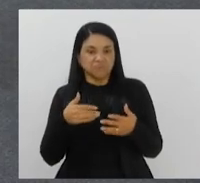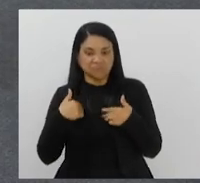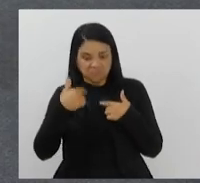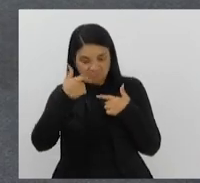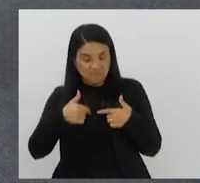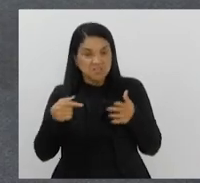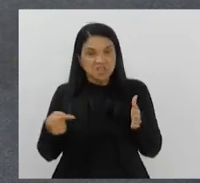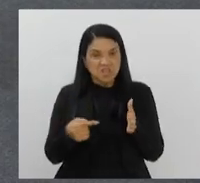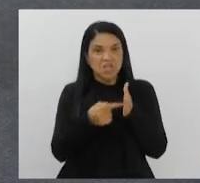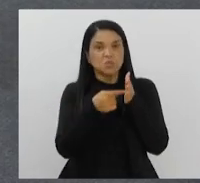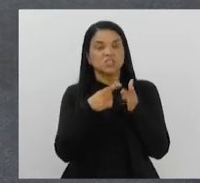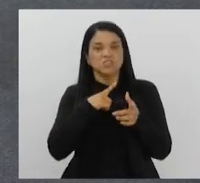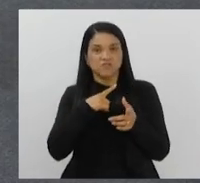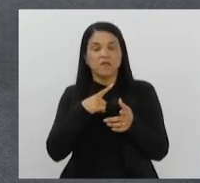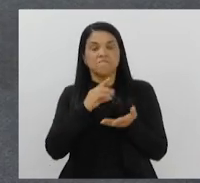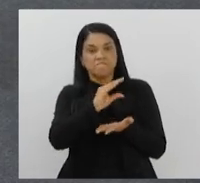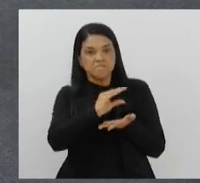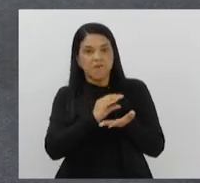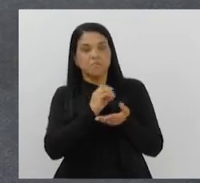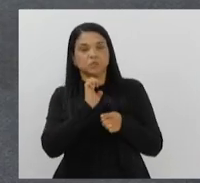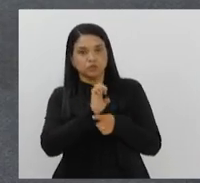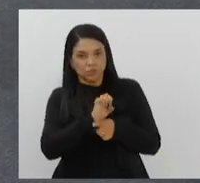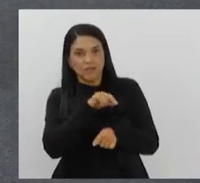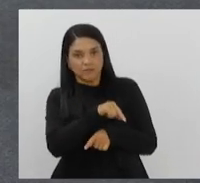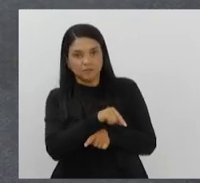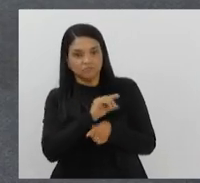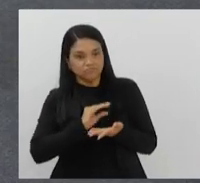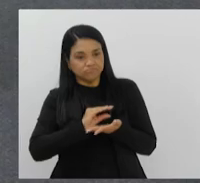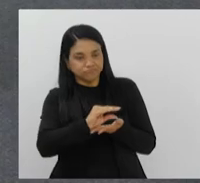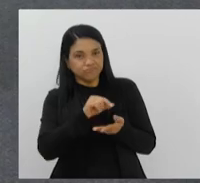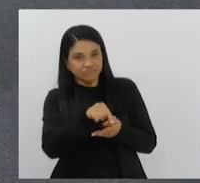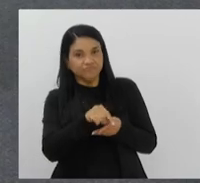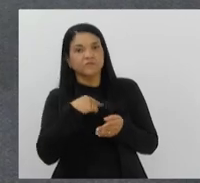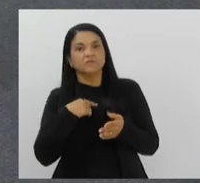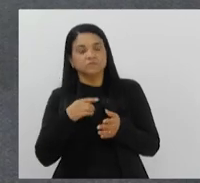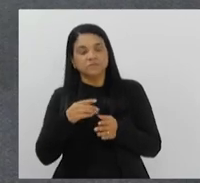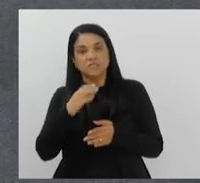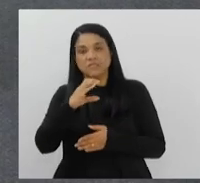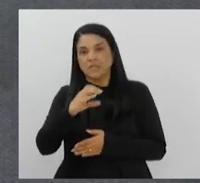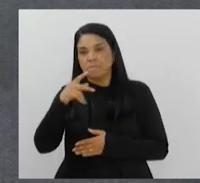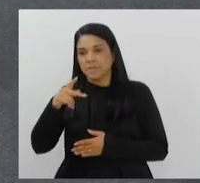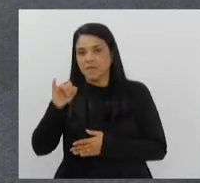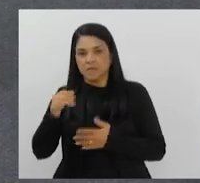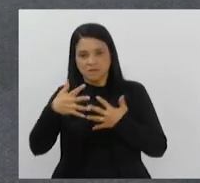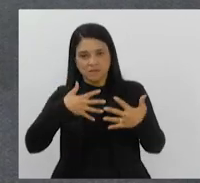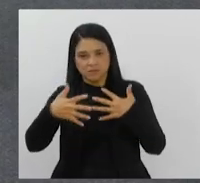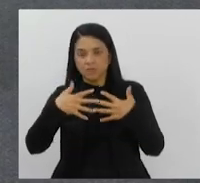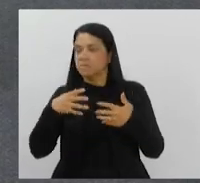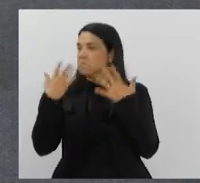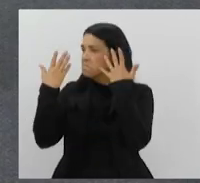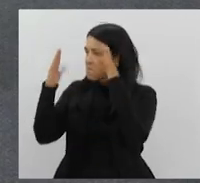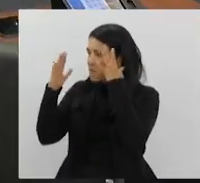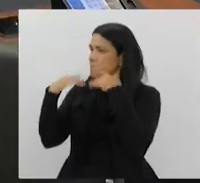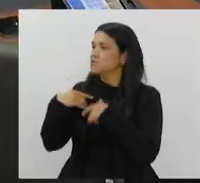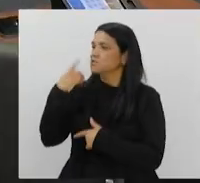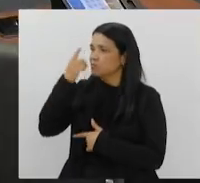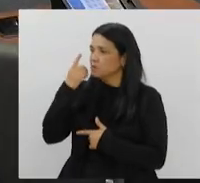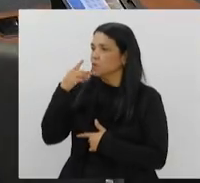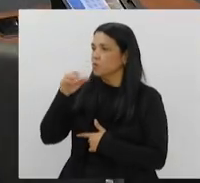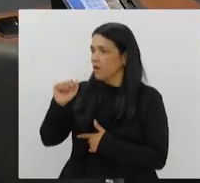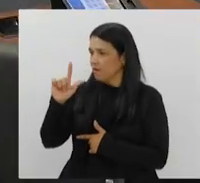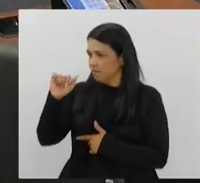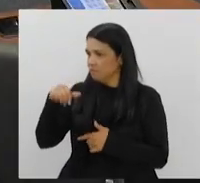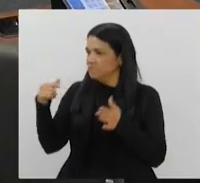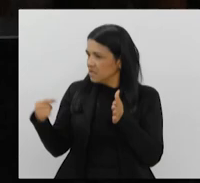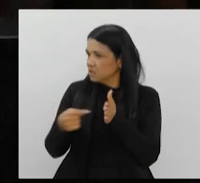que tiver verba estadual, nós vamos convocar na CPI da transparência. Parabéns pela denúncia de Vossa Excelência, deputado. E aí, deputado, só